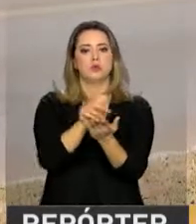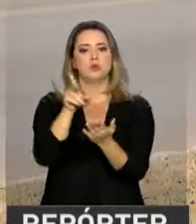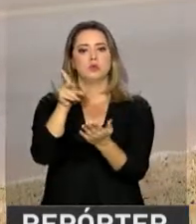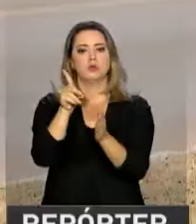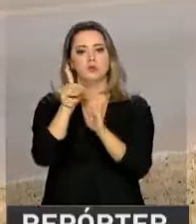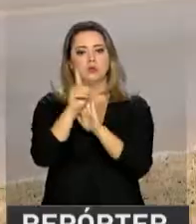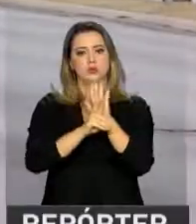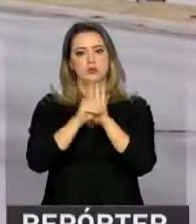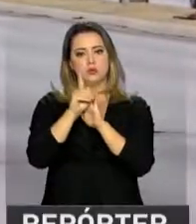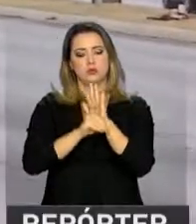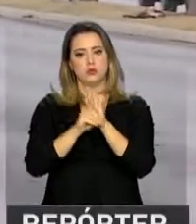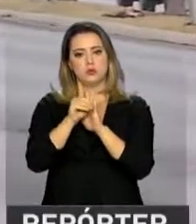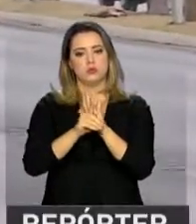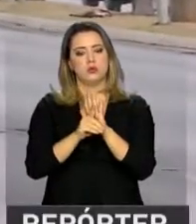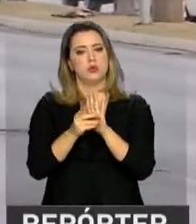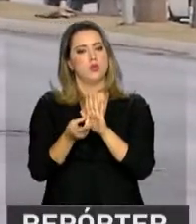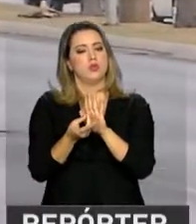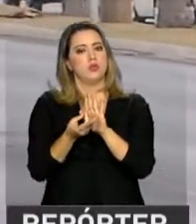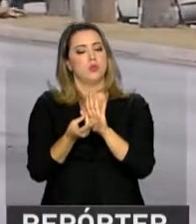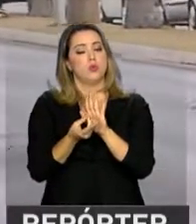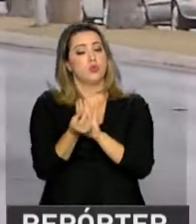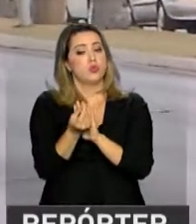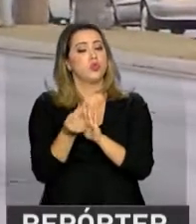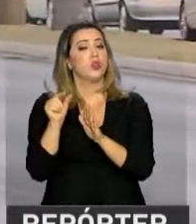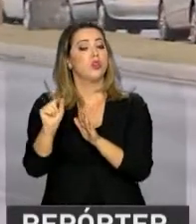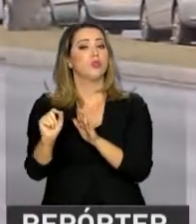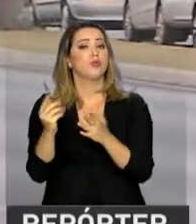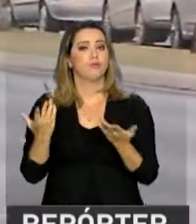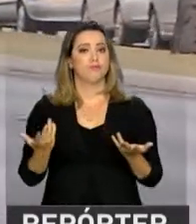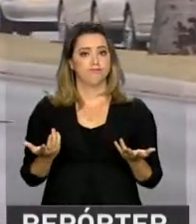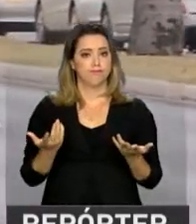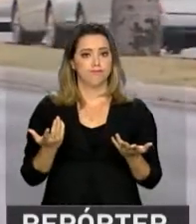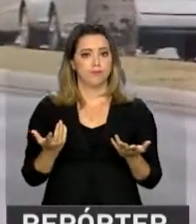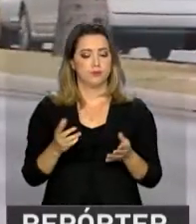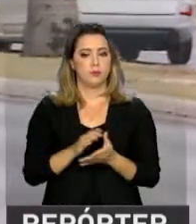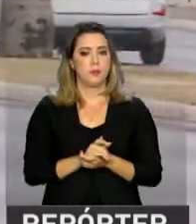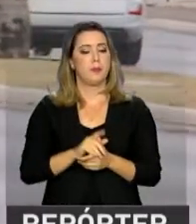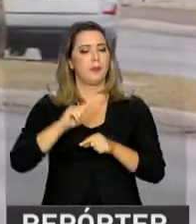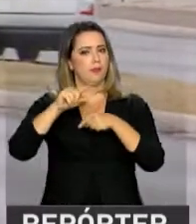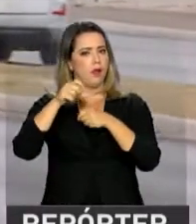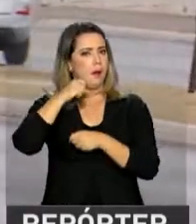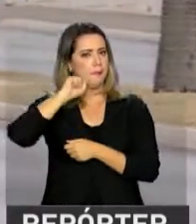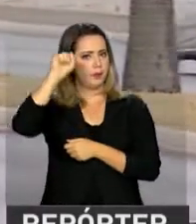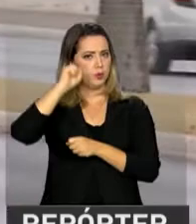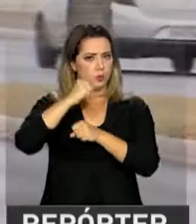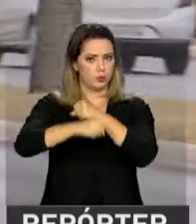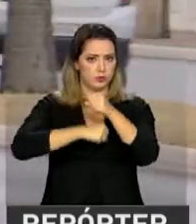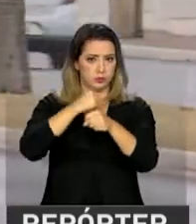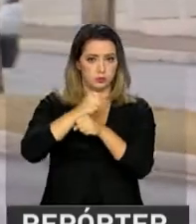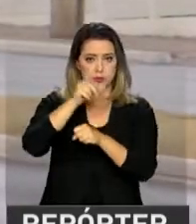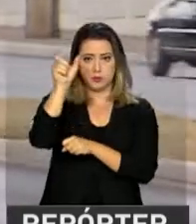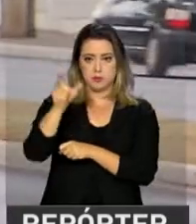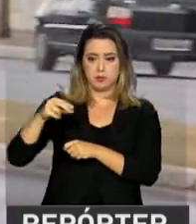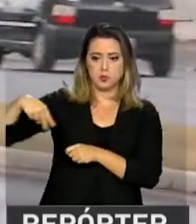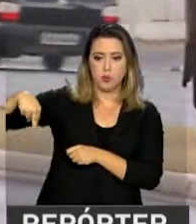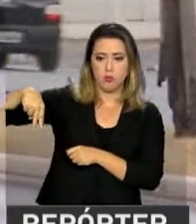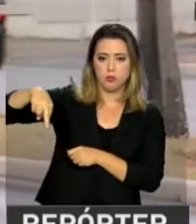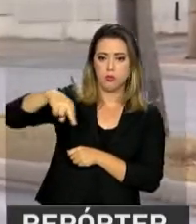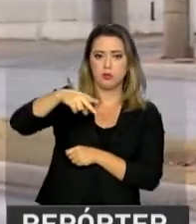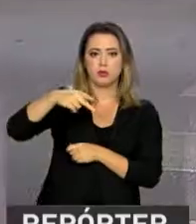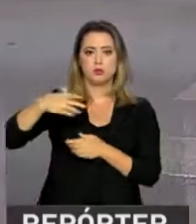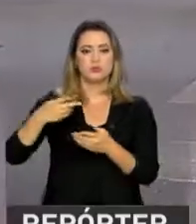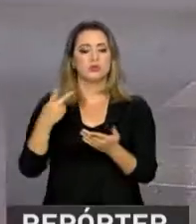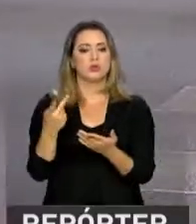alguma coisa boa né a partir de abril do ano que vem o pedestre que não utilizar os locais adequados para atravessar as ruas pode ser